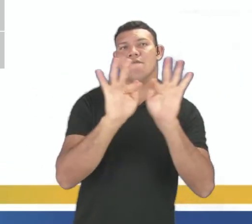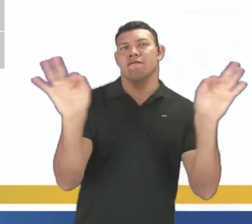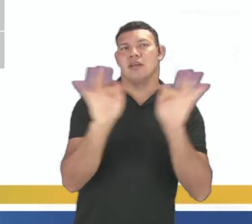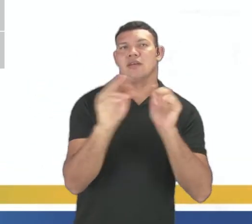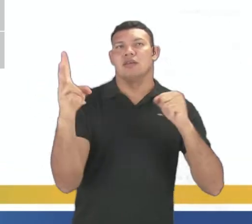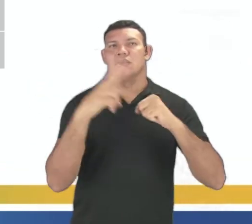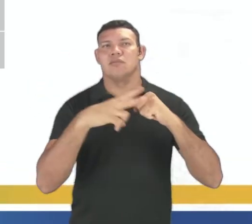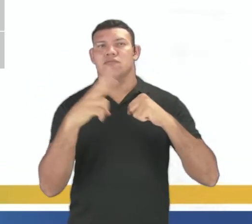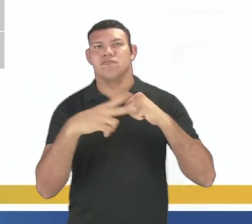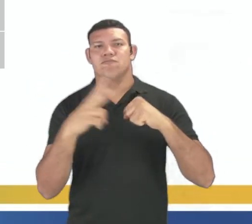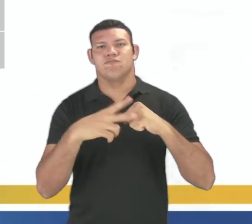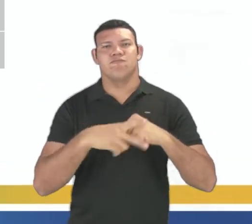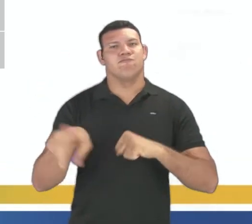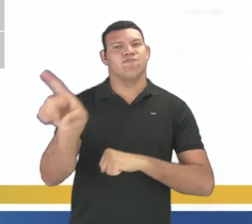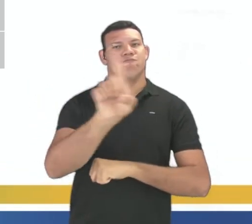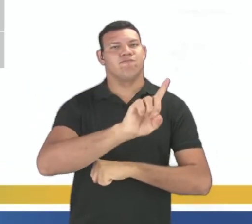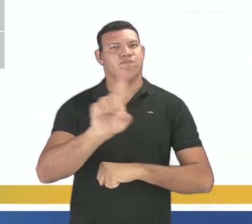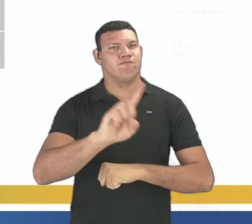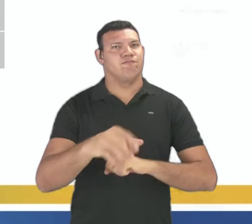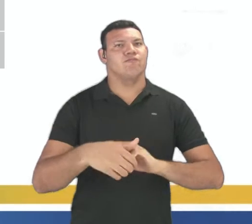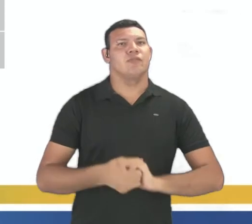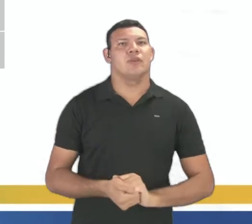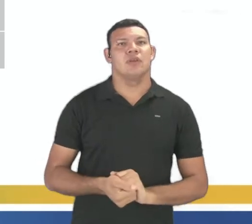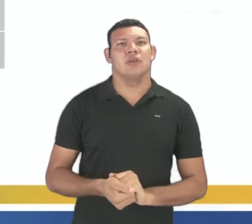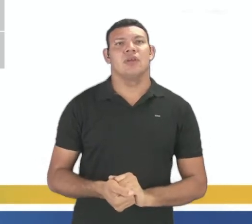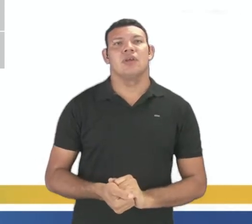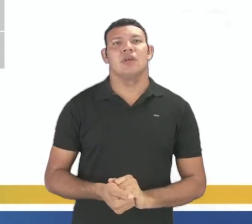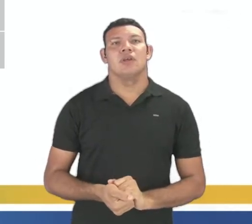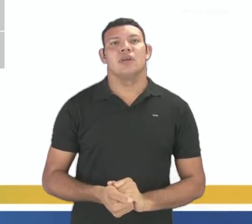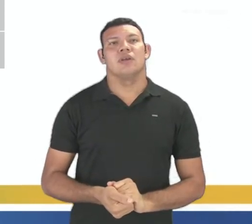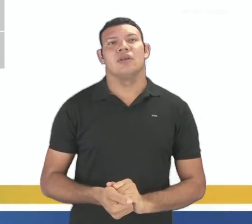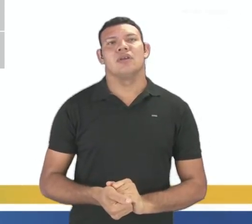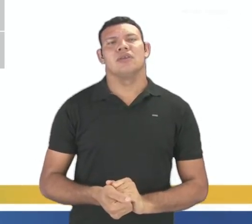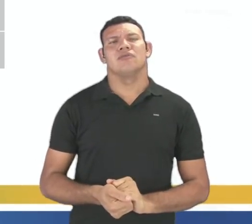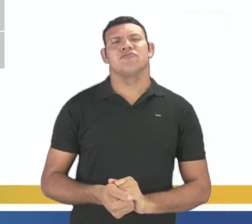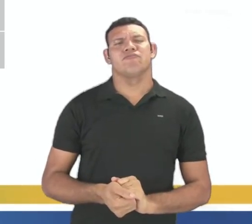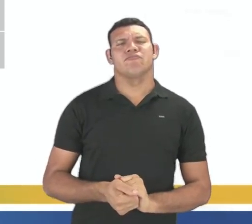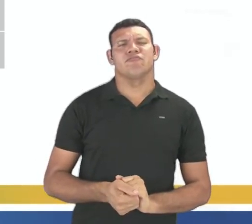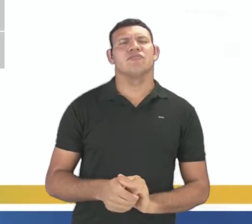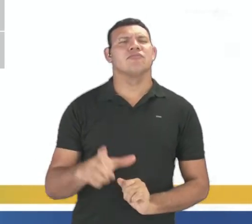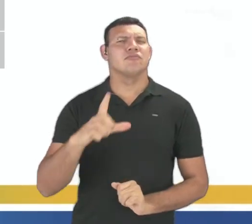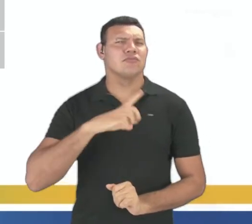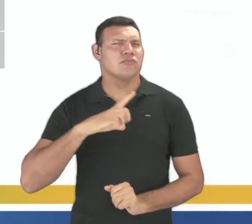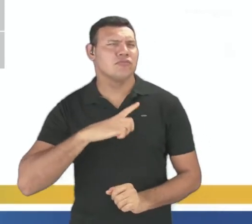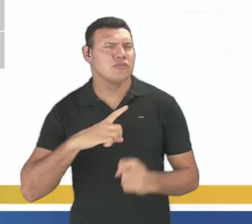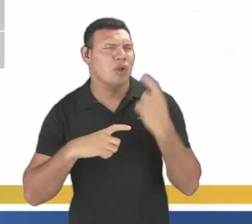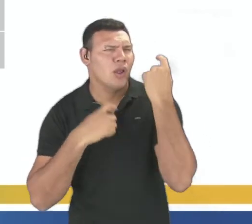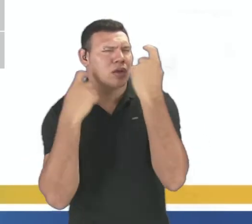to worry about? Há alguma coisa para se preocupar, ok?